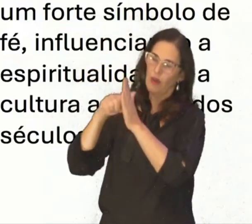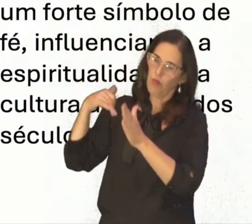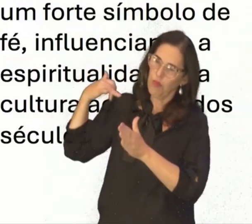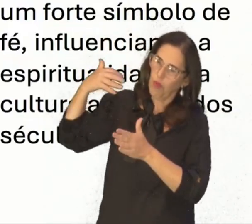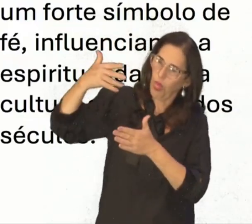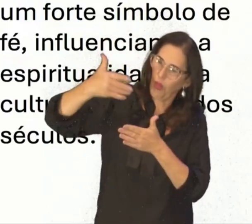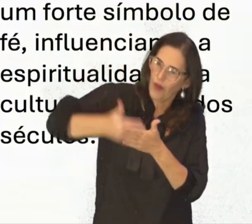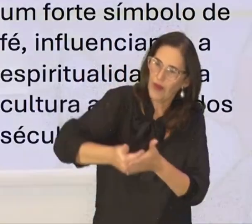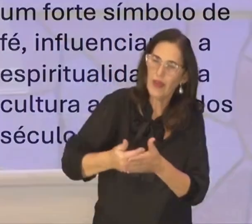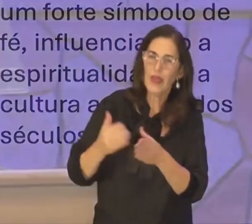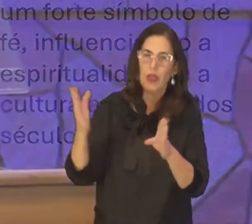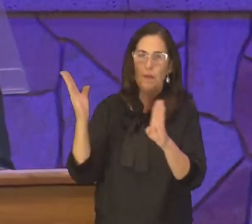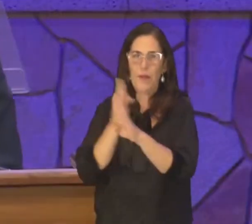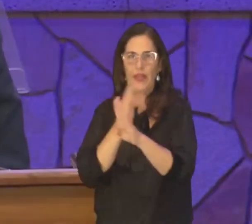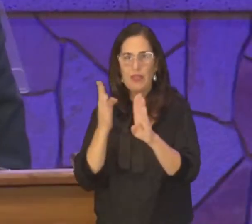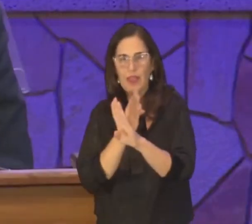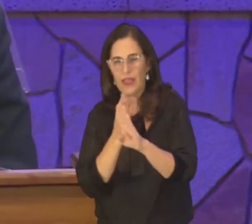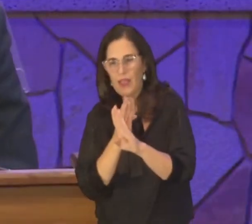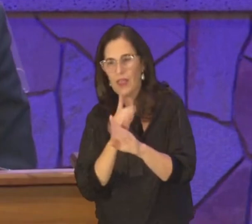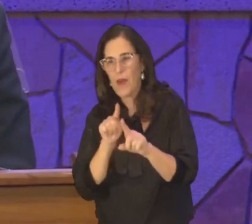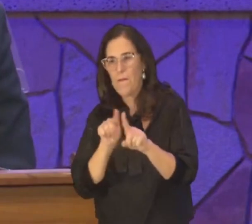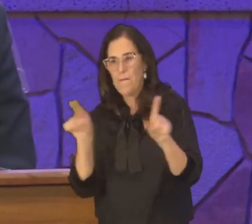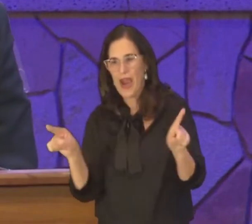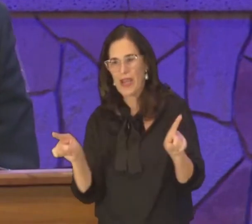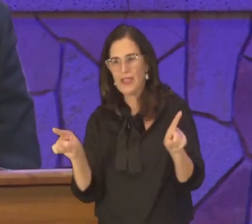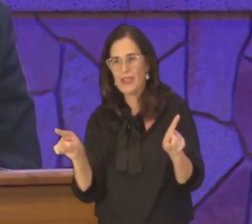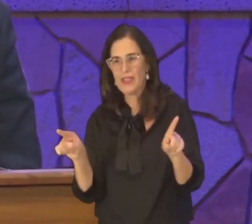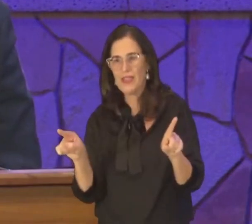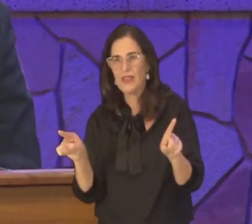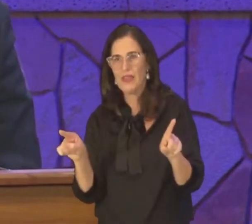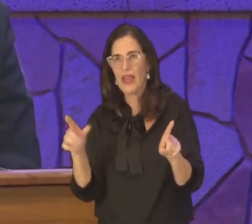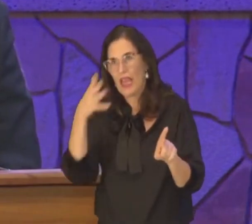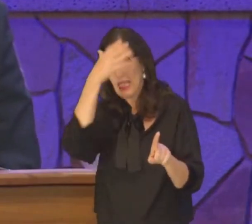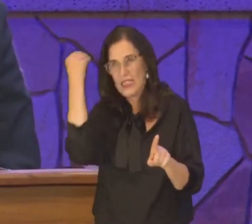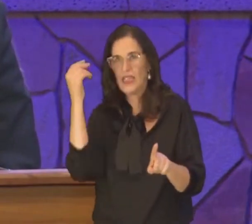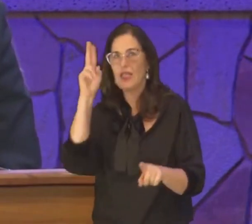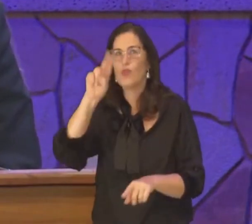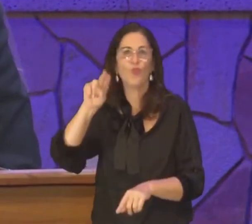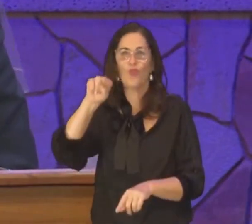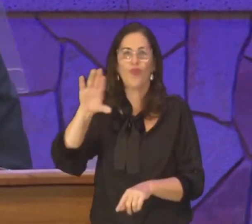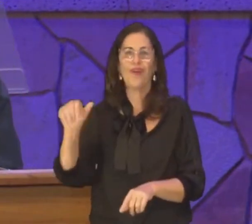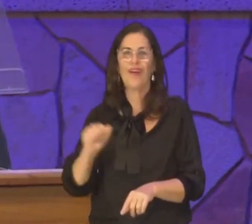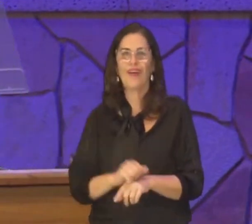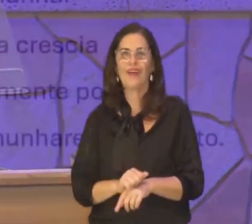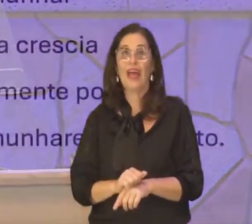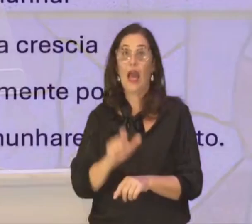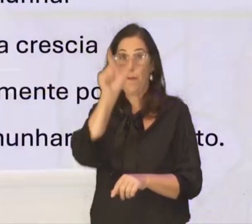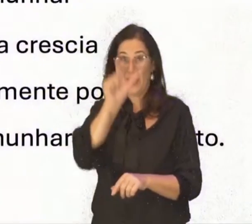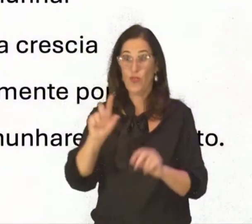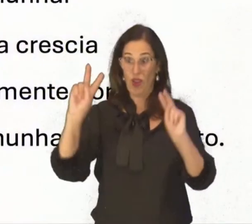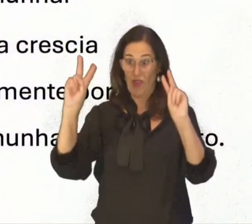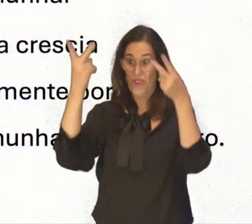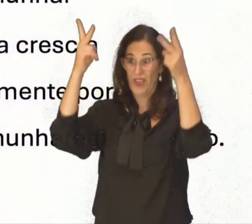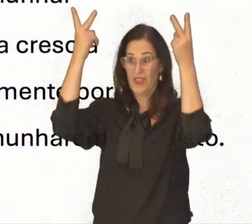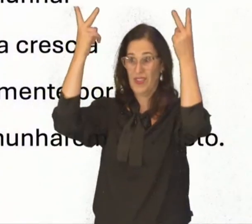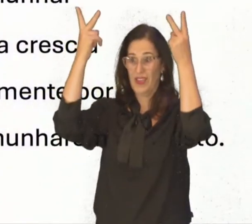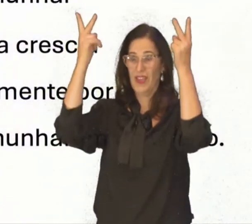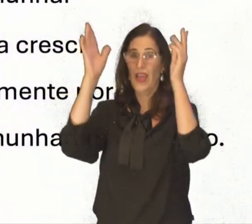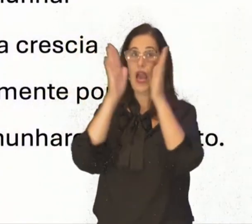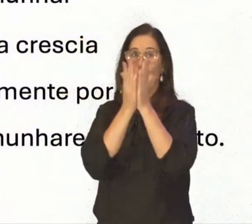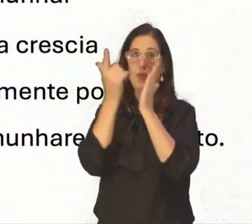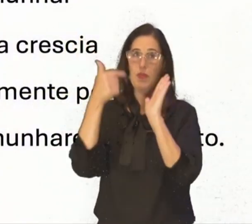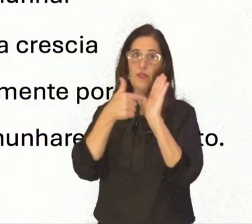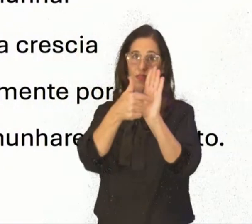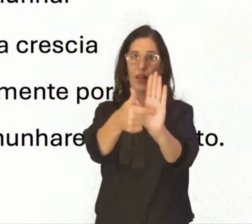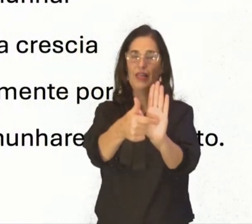e perseguidos, porém não esquecidos. Ao vencedor, diz a palavra do